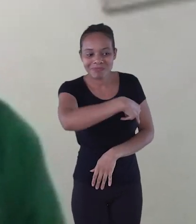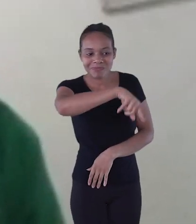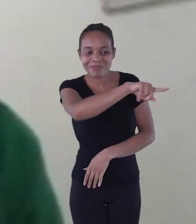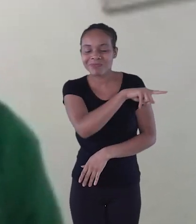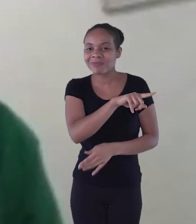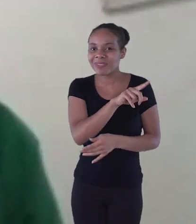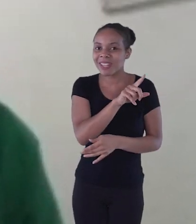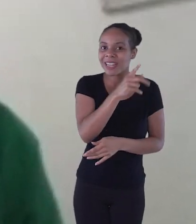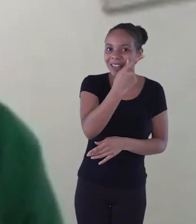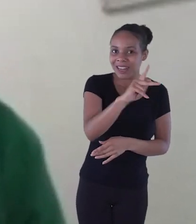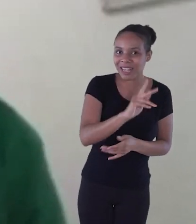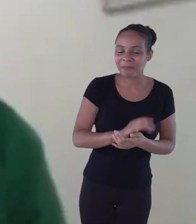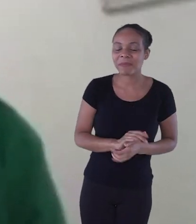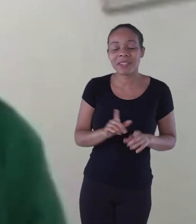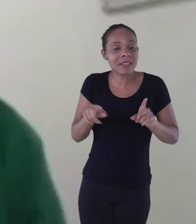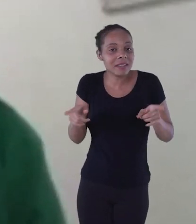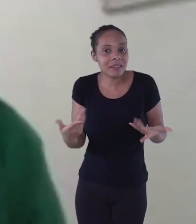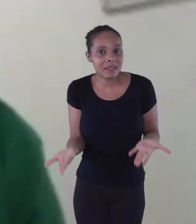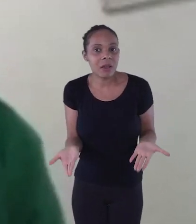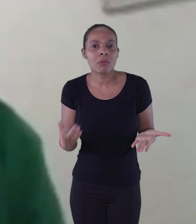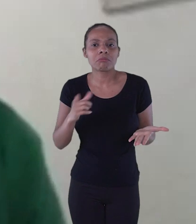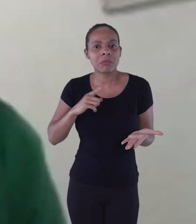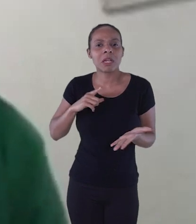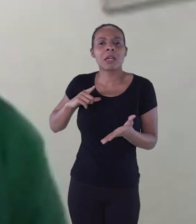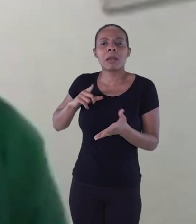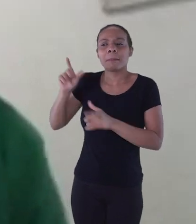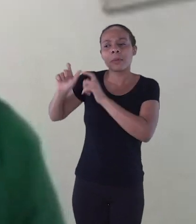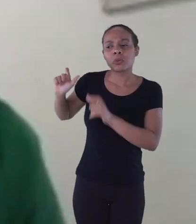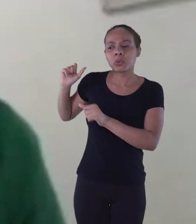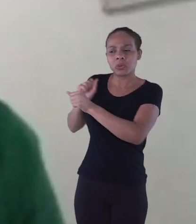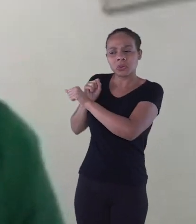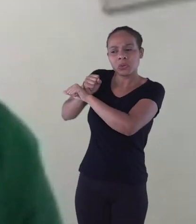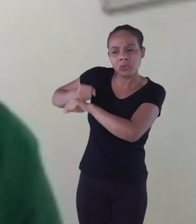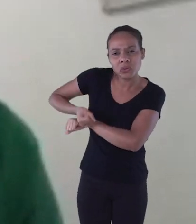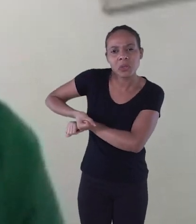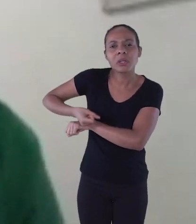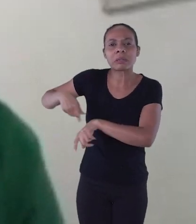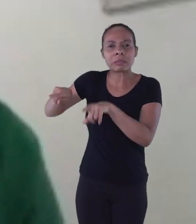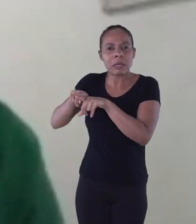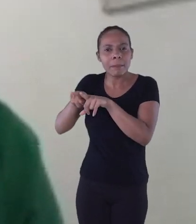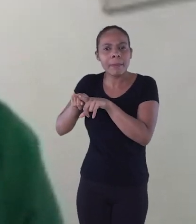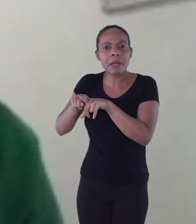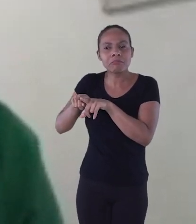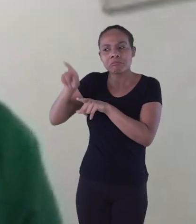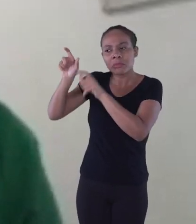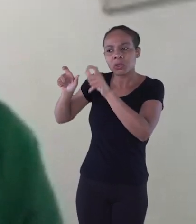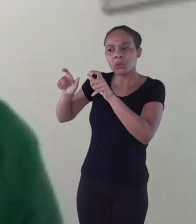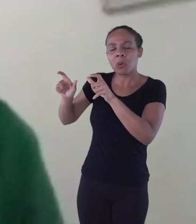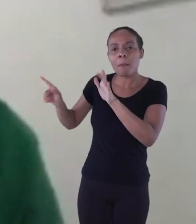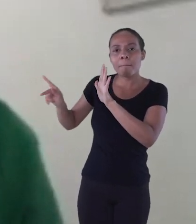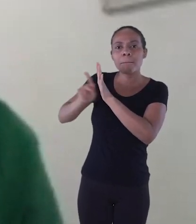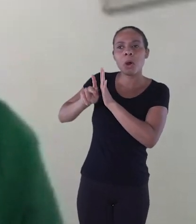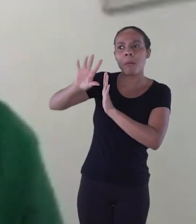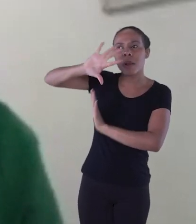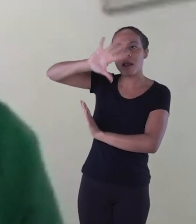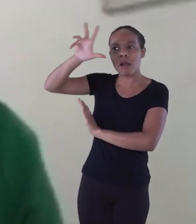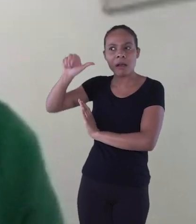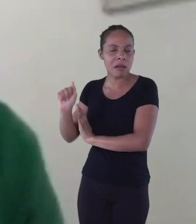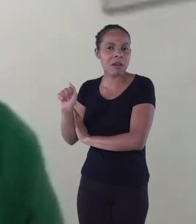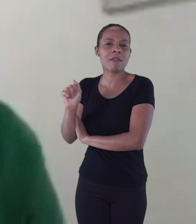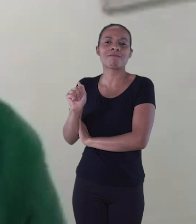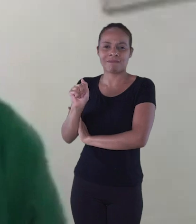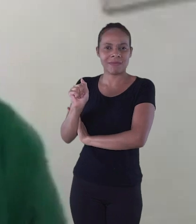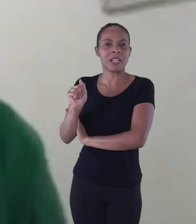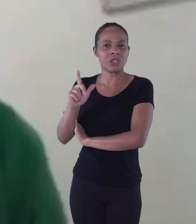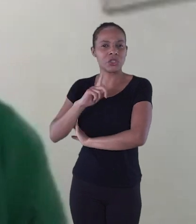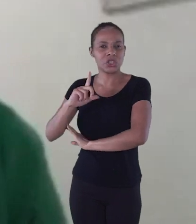africanos escravizados que pertenciam a famílias da nobreza das sociedades africanas, vieram parar no Brasil como escravizados, foram reconhecidos, como é